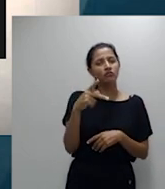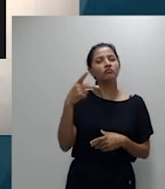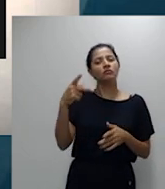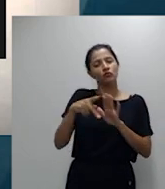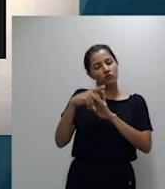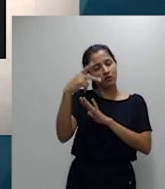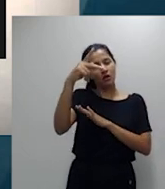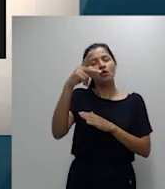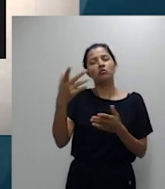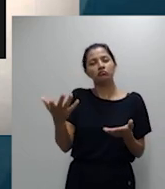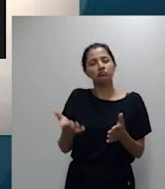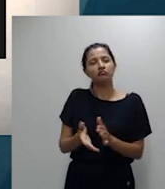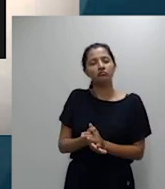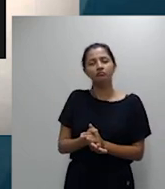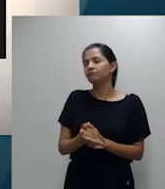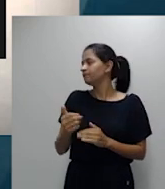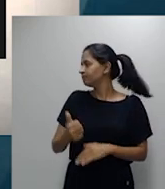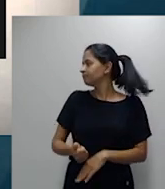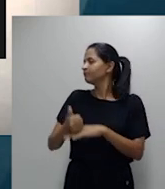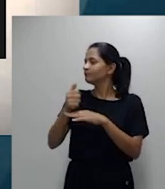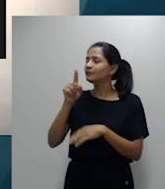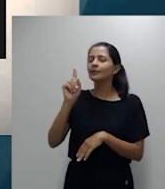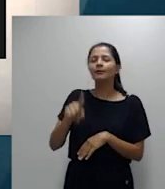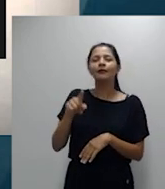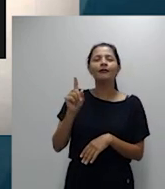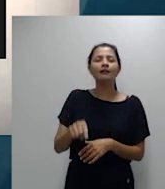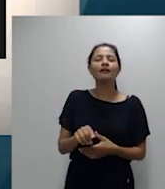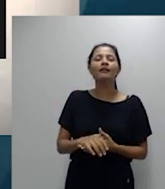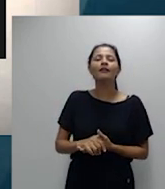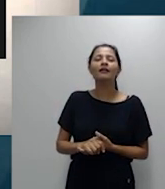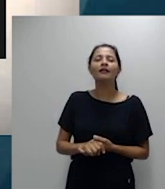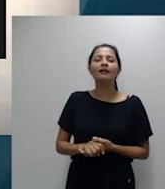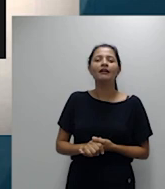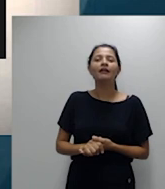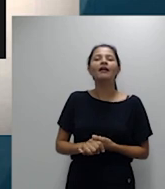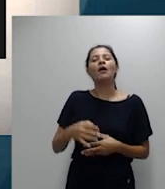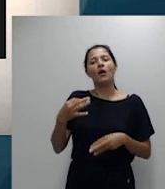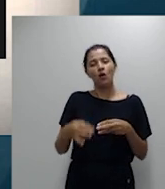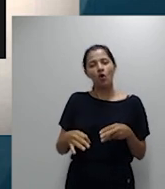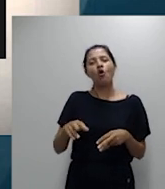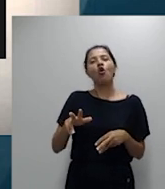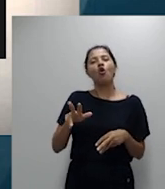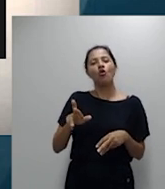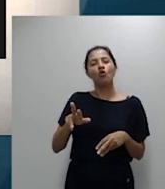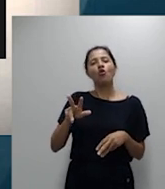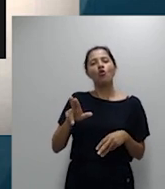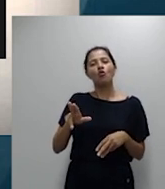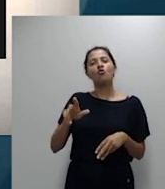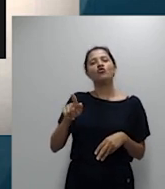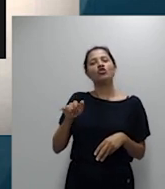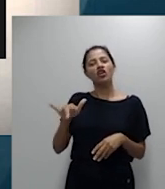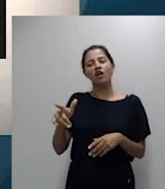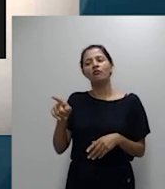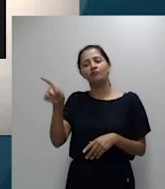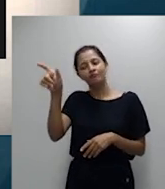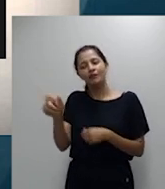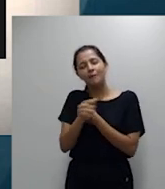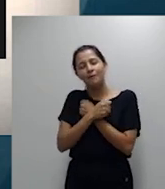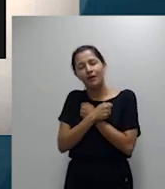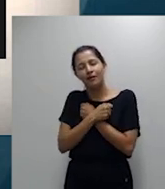empregador aqui que fosse é na ao menos Gurgel de Faria né Um grande abraço meu